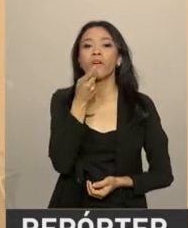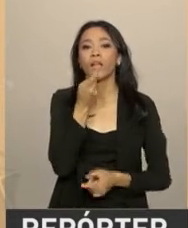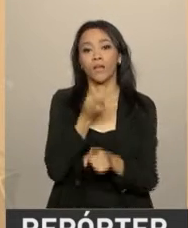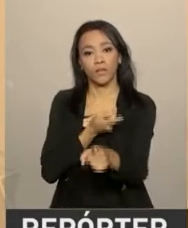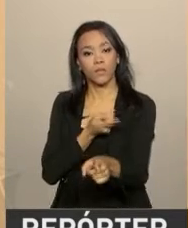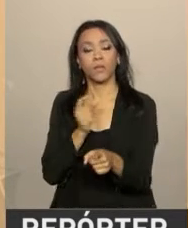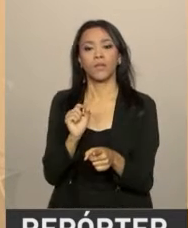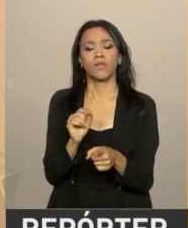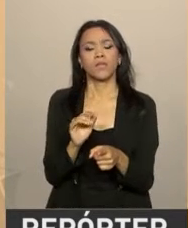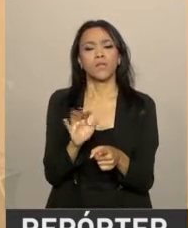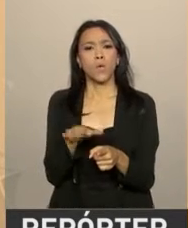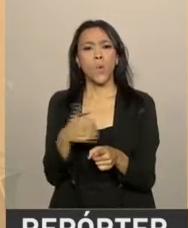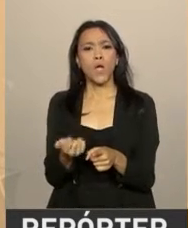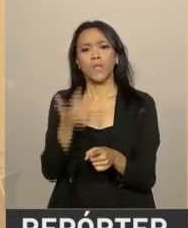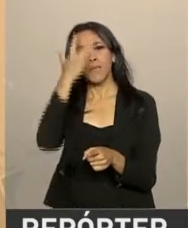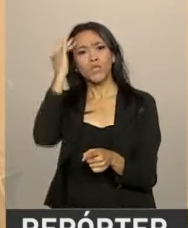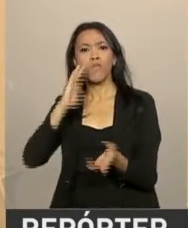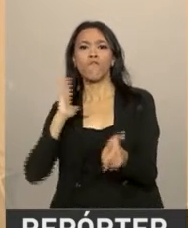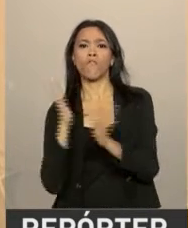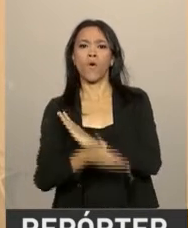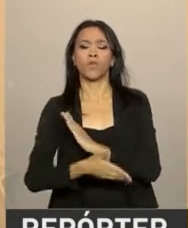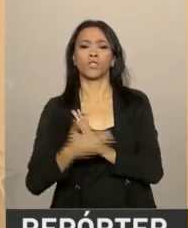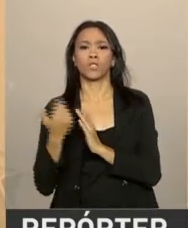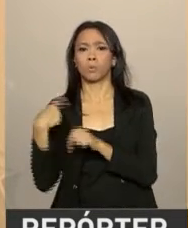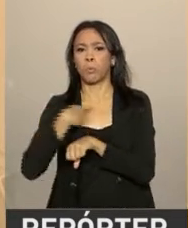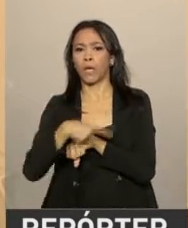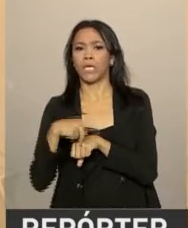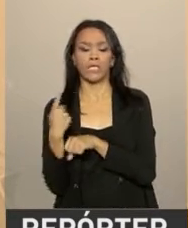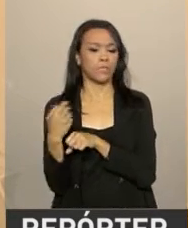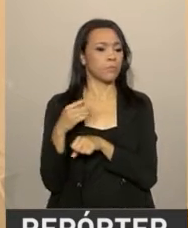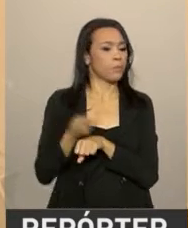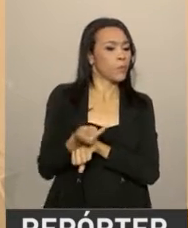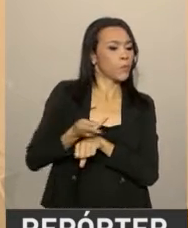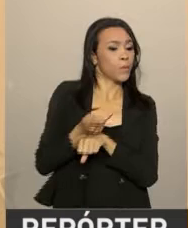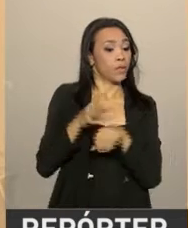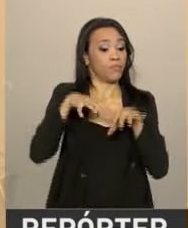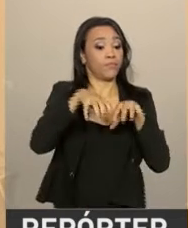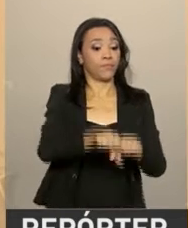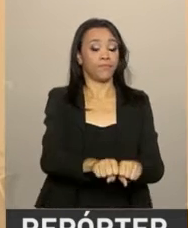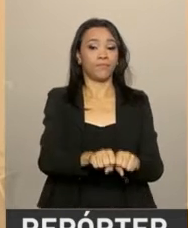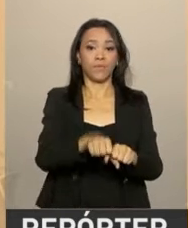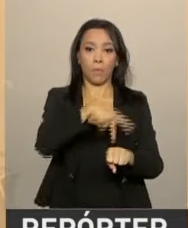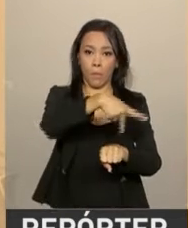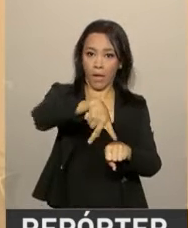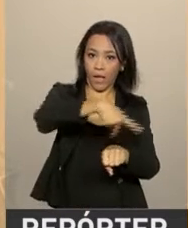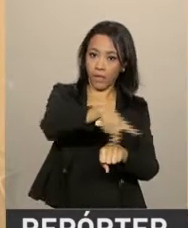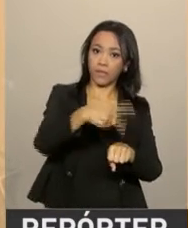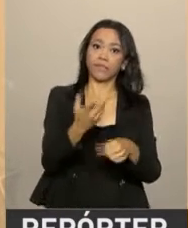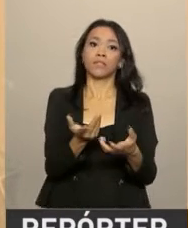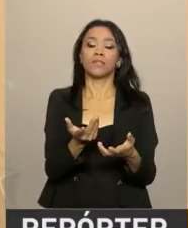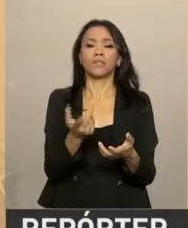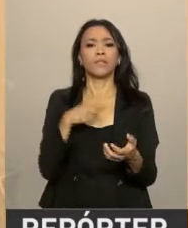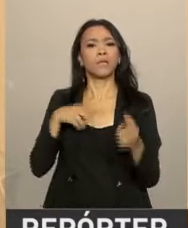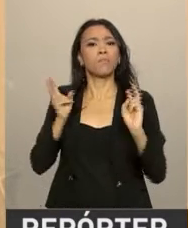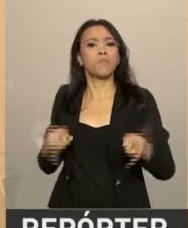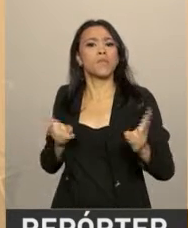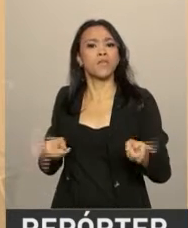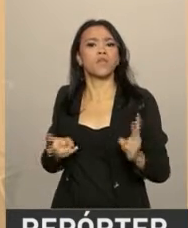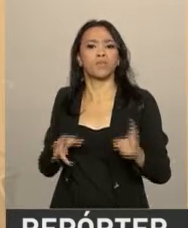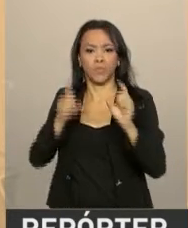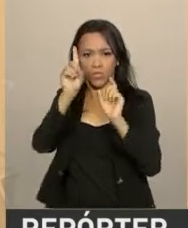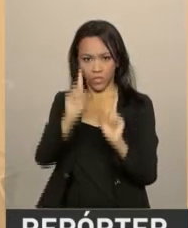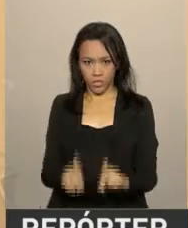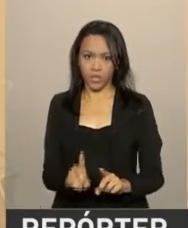ao procurar determinado país e ao ser incorporado a esse país, ele tem os mesmos direitos